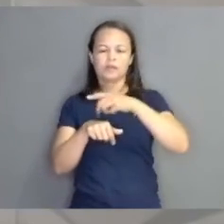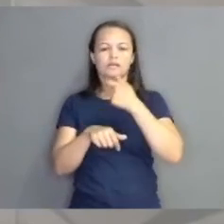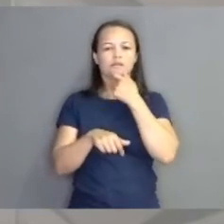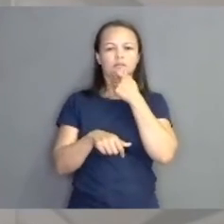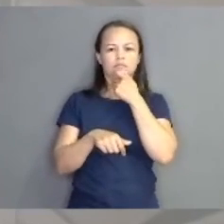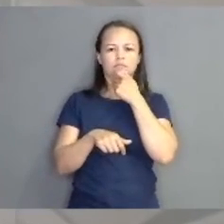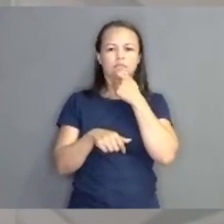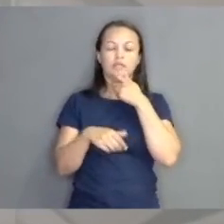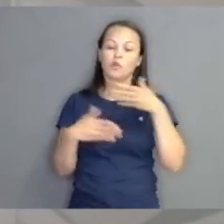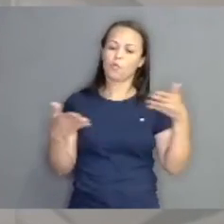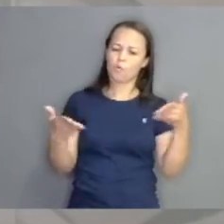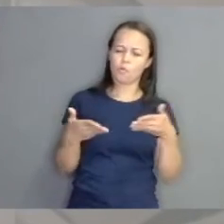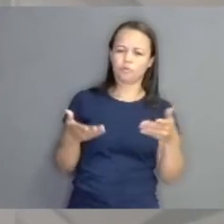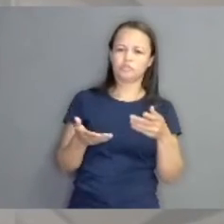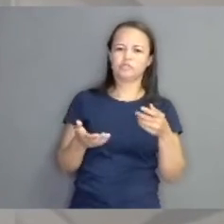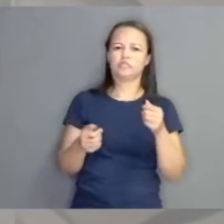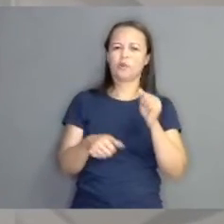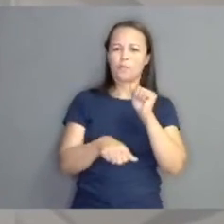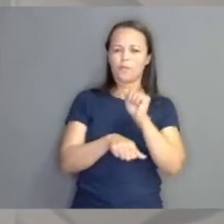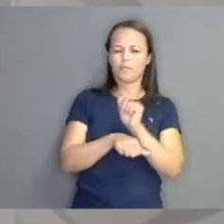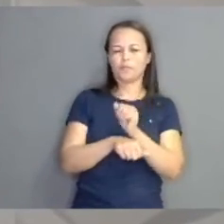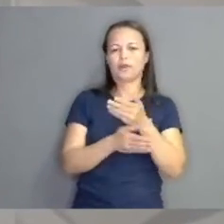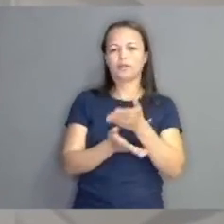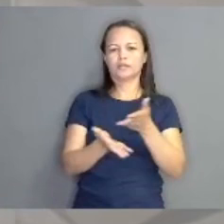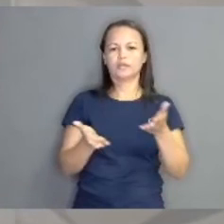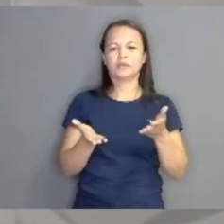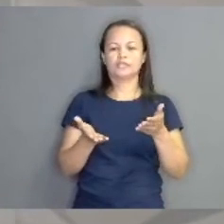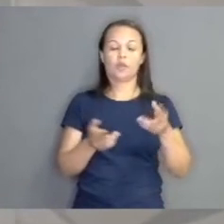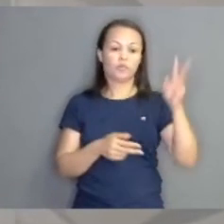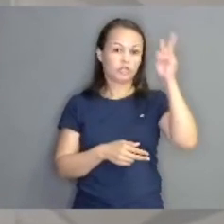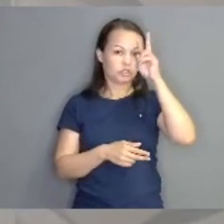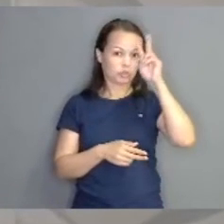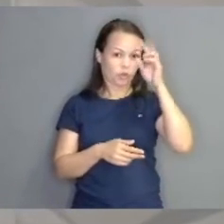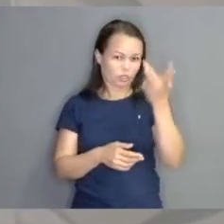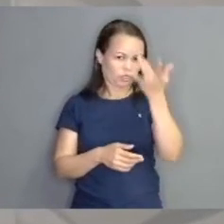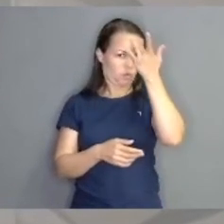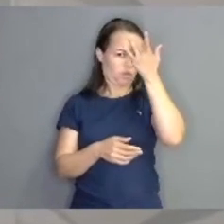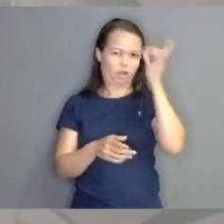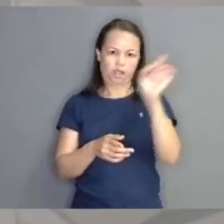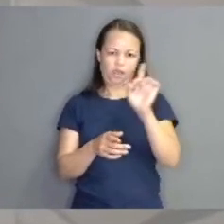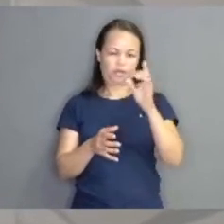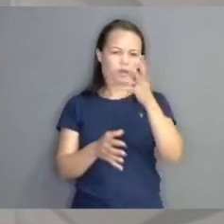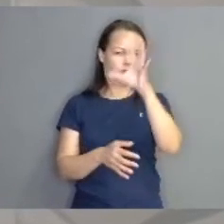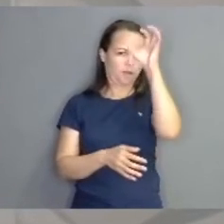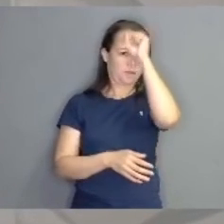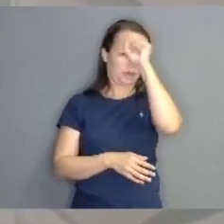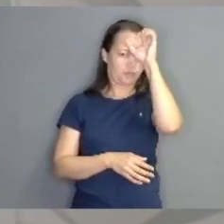Aprender sobre o absolutismo e lembre-se, história não é para decorar, é para aprender. Tchau, tchau.